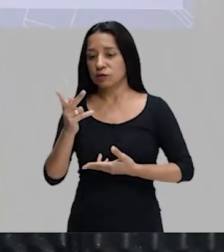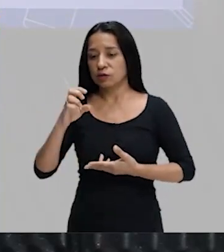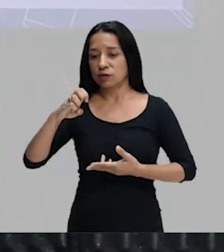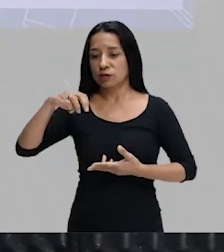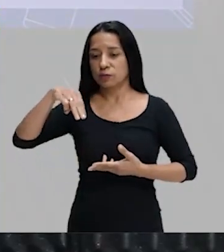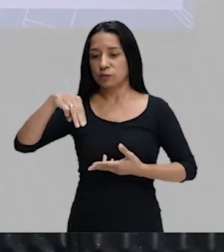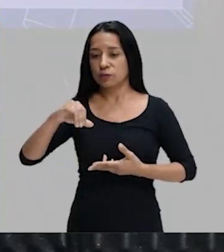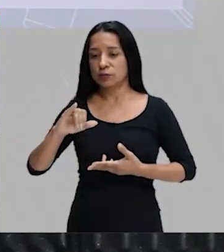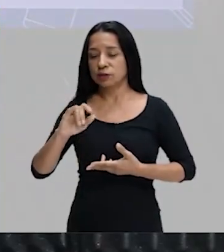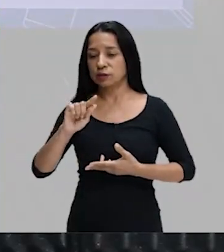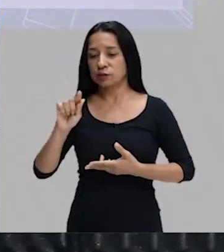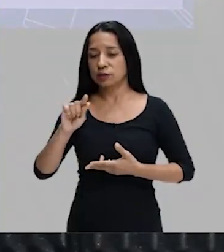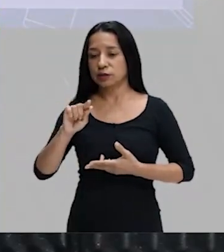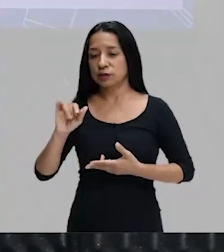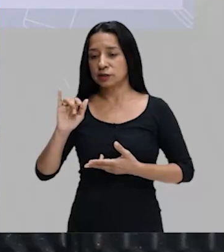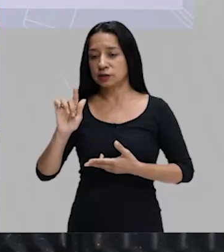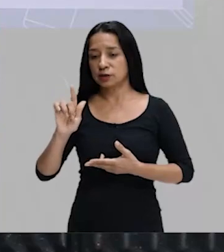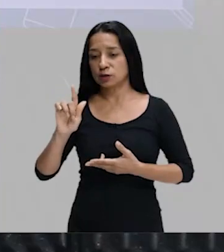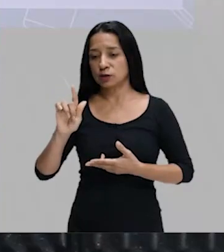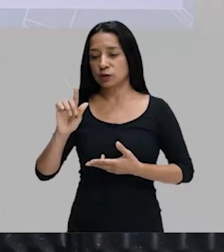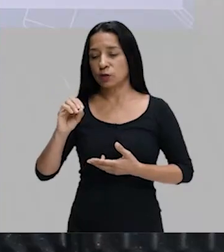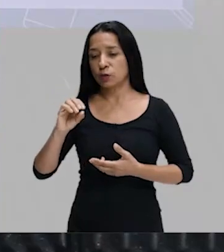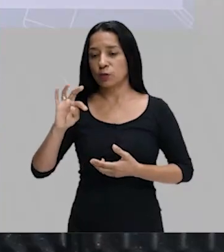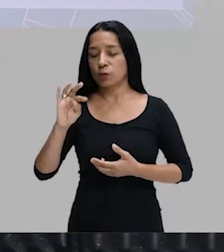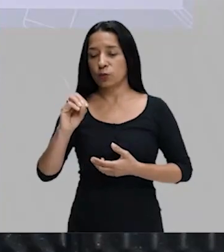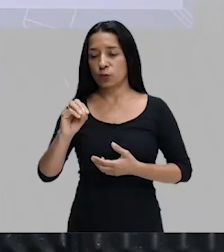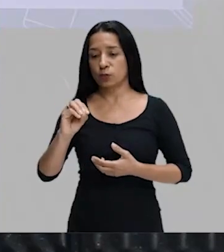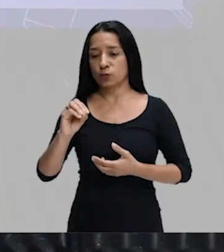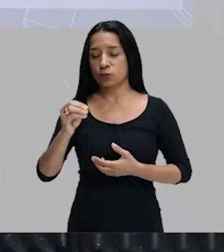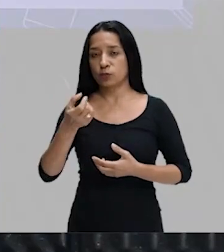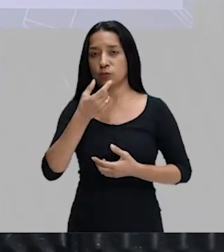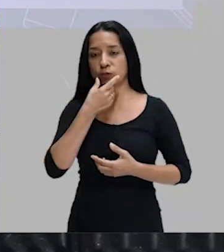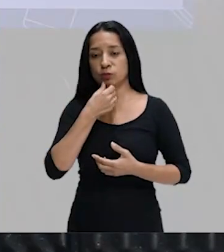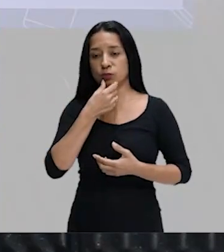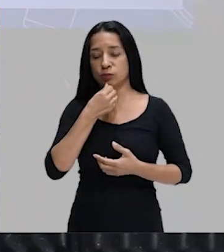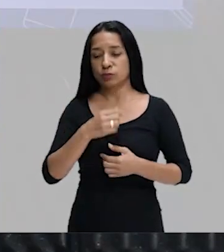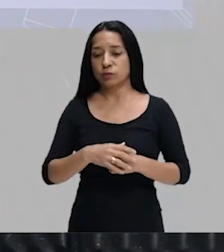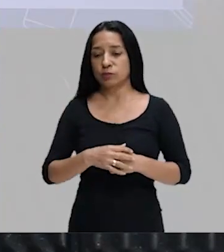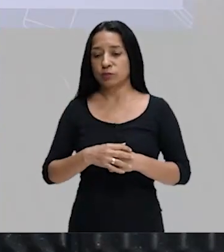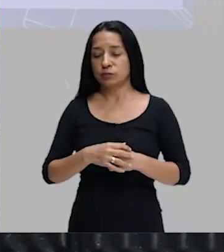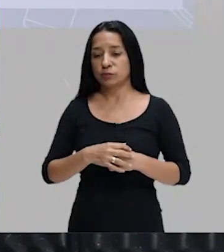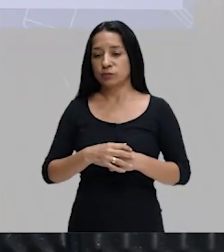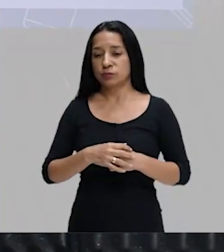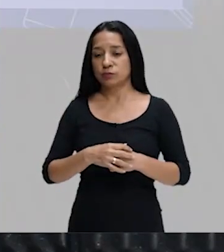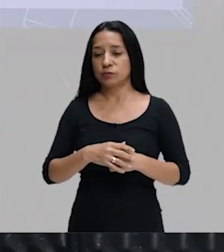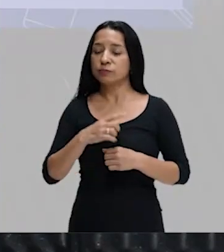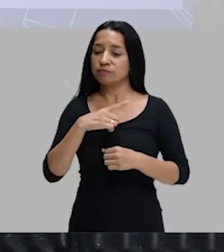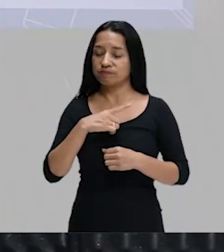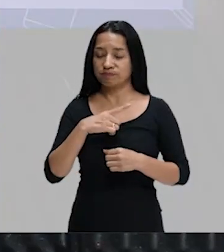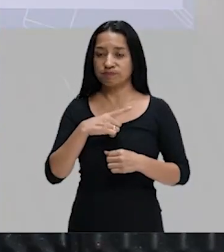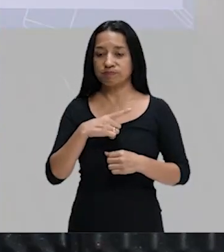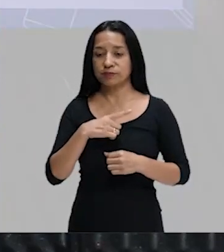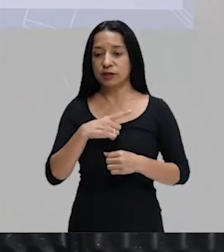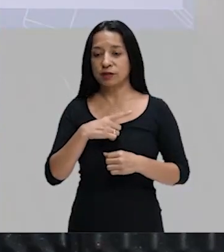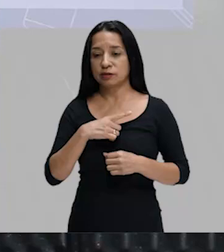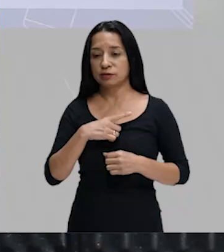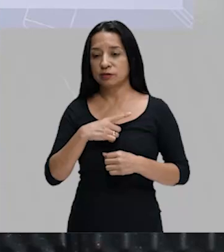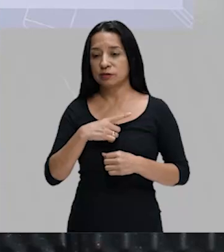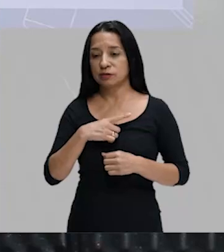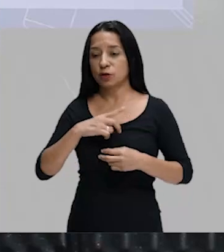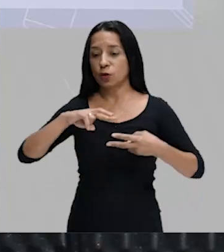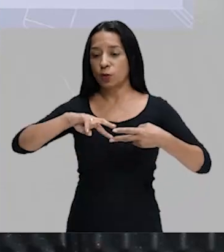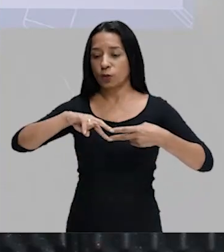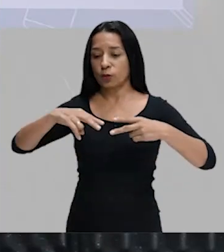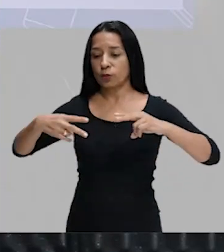nome do genótipo para o indivíduo do sexo masculino. Então, nesse caso, eu tenho o